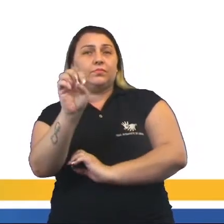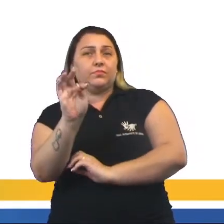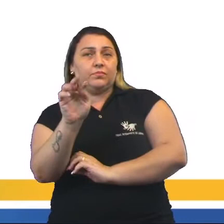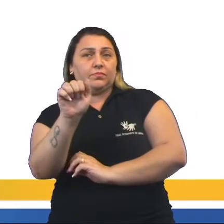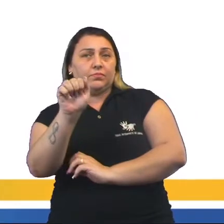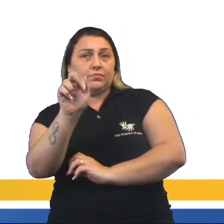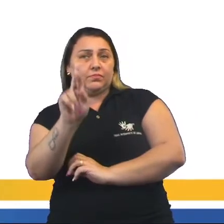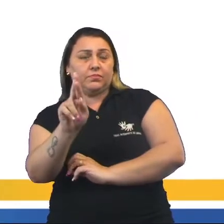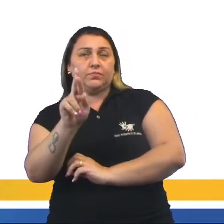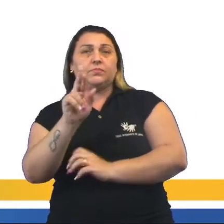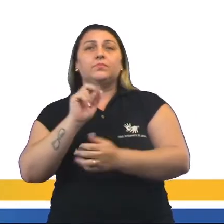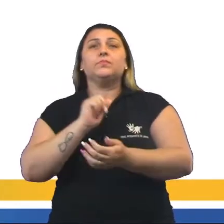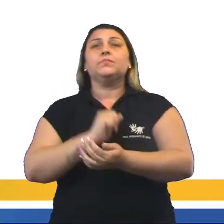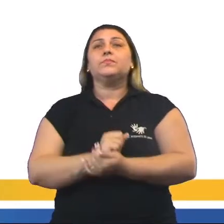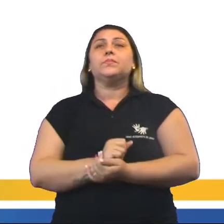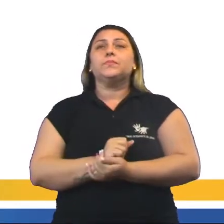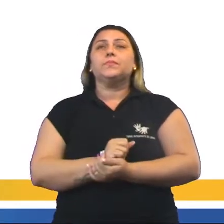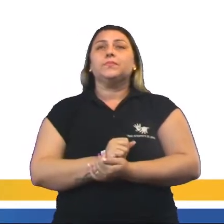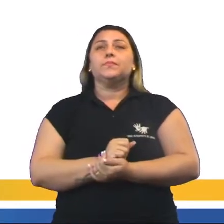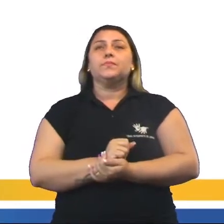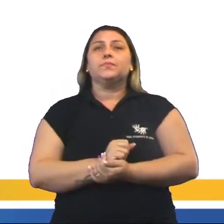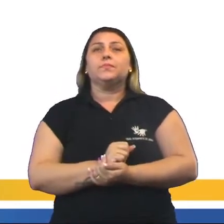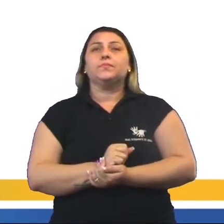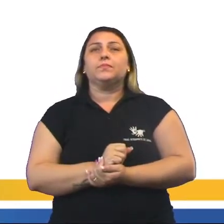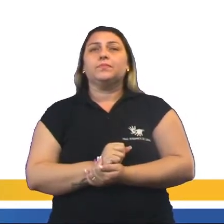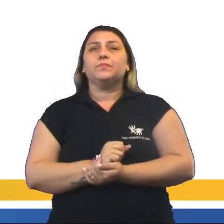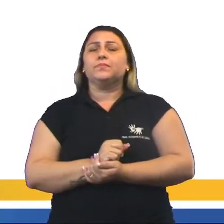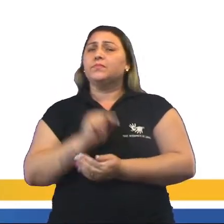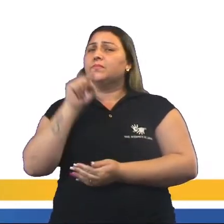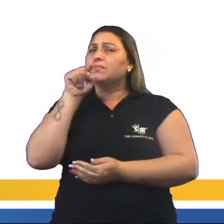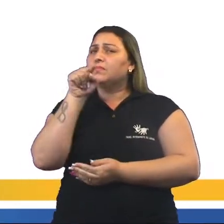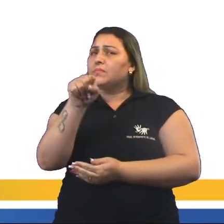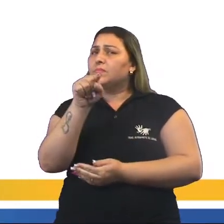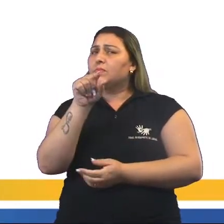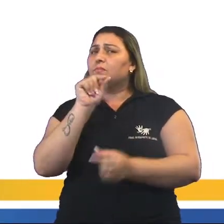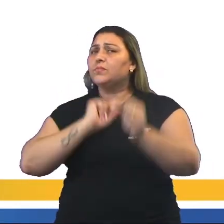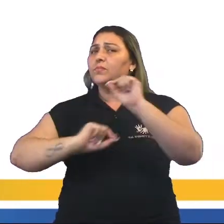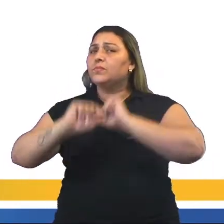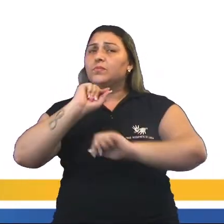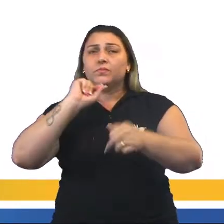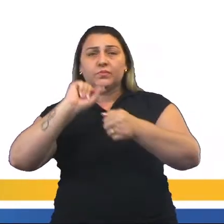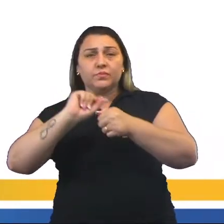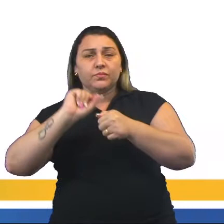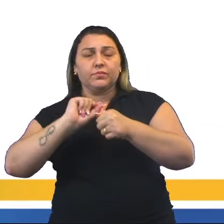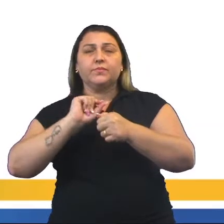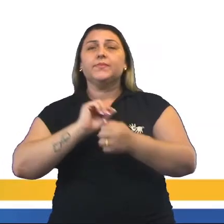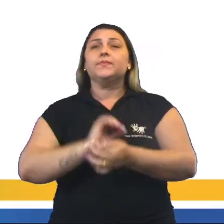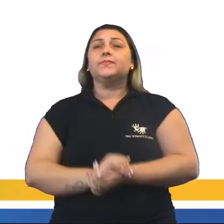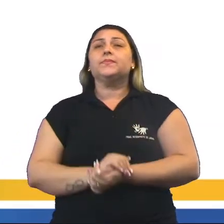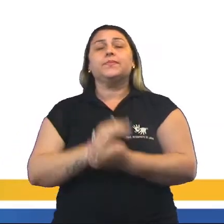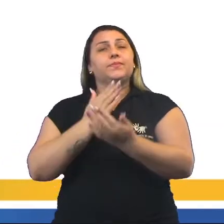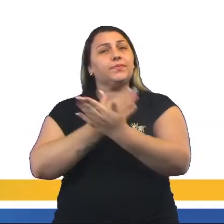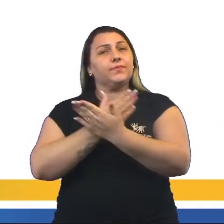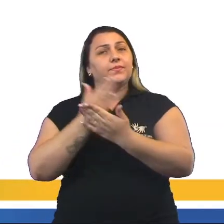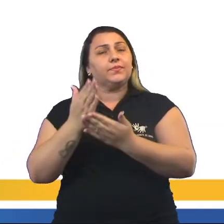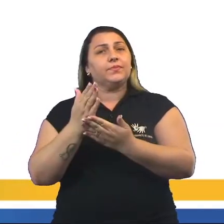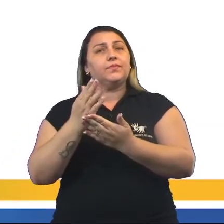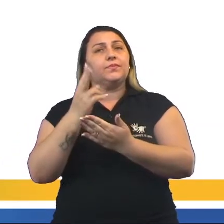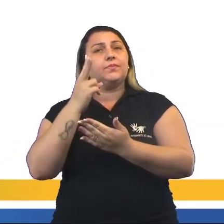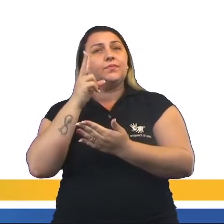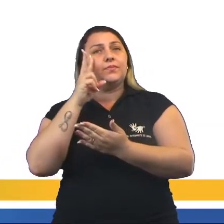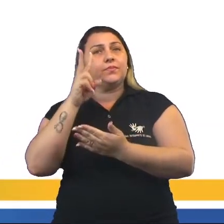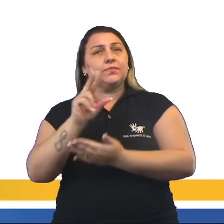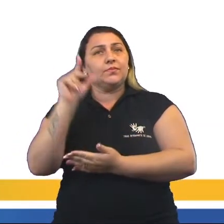sobre ele. And you, what are you doing? E você, o que você está fazendo? Então, vamos iniciar aí vendo um